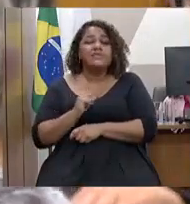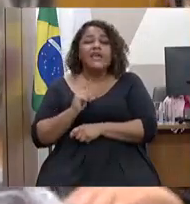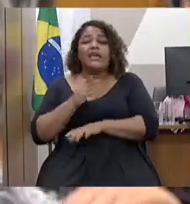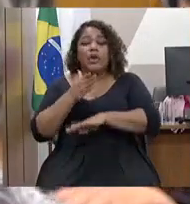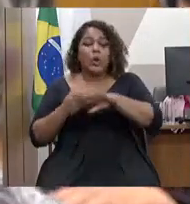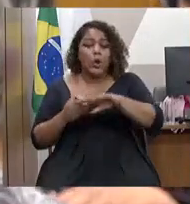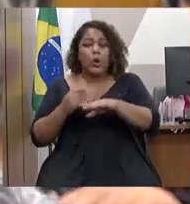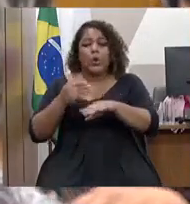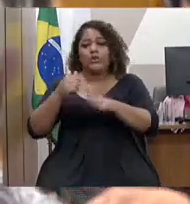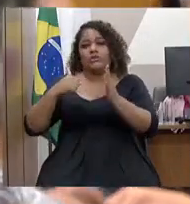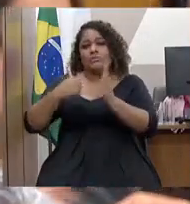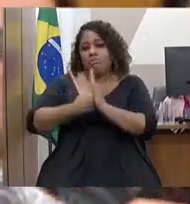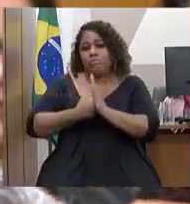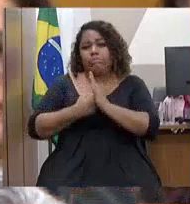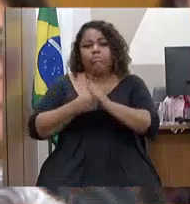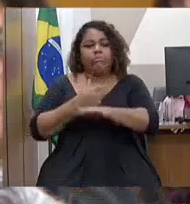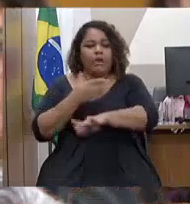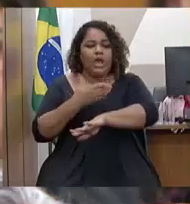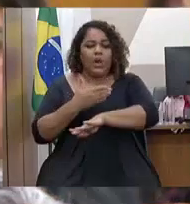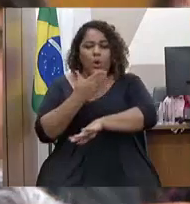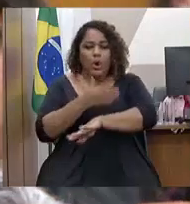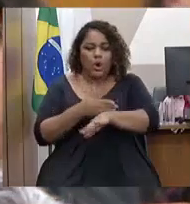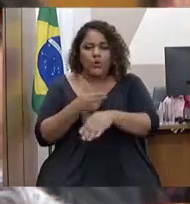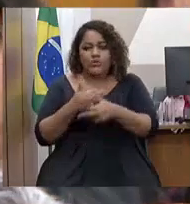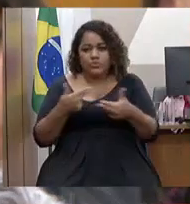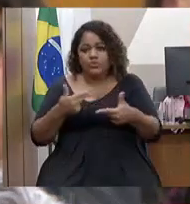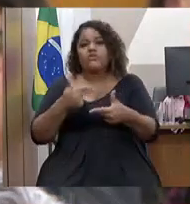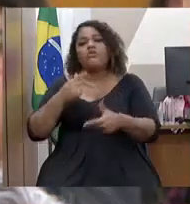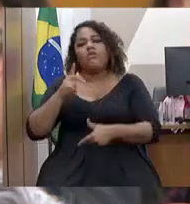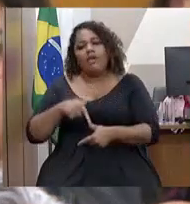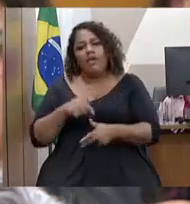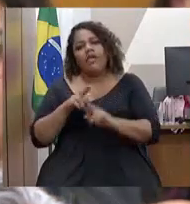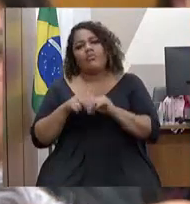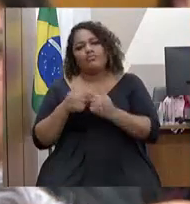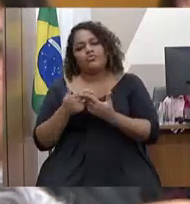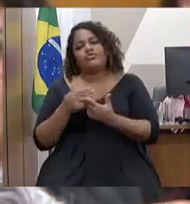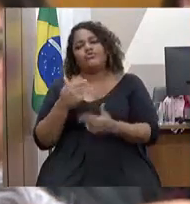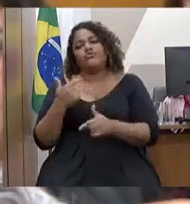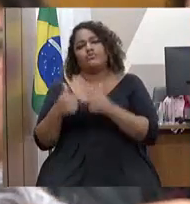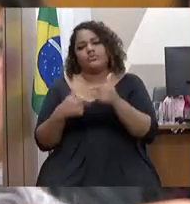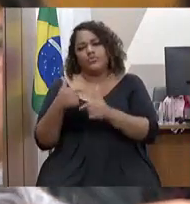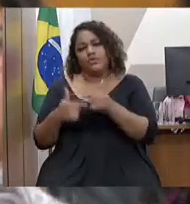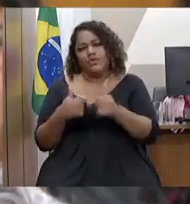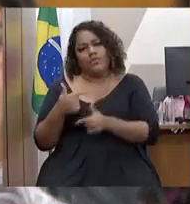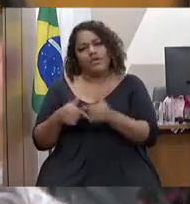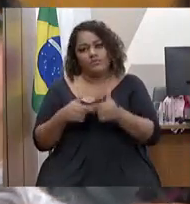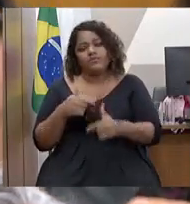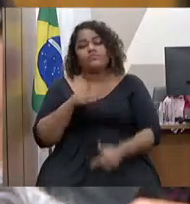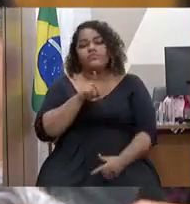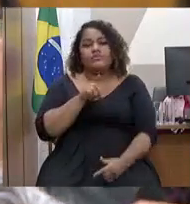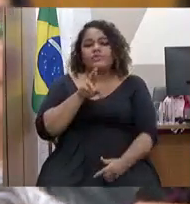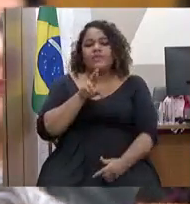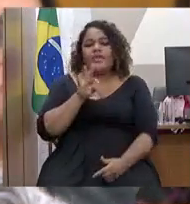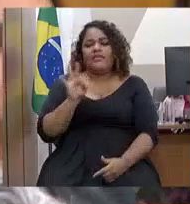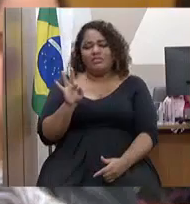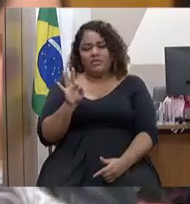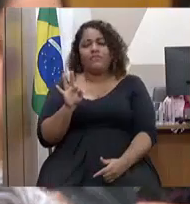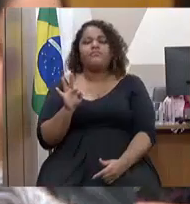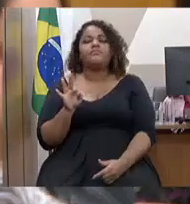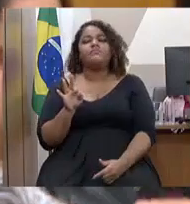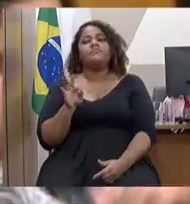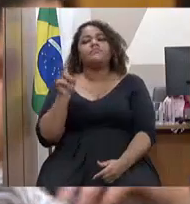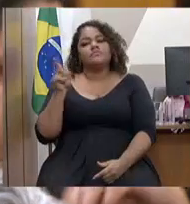e vai para cima a DRT aqui sabe muito bem da